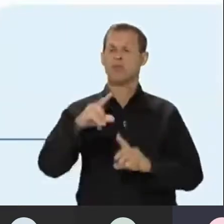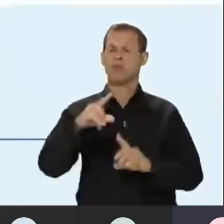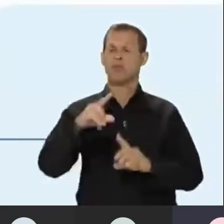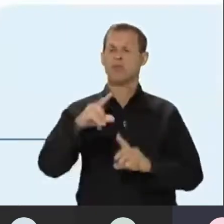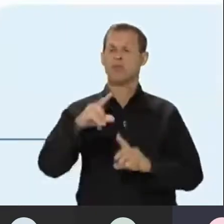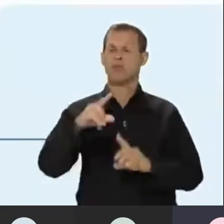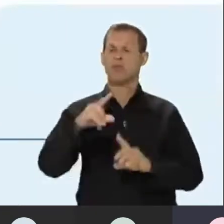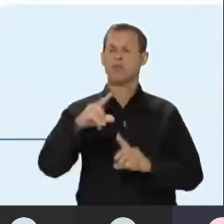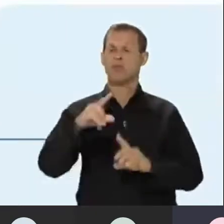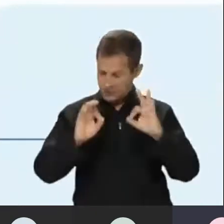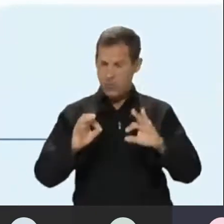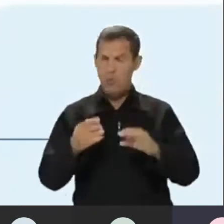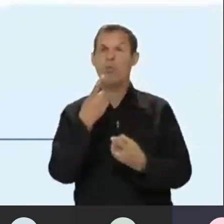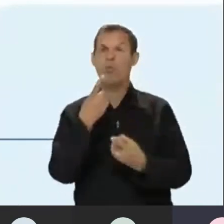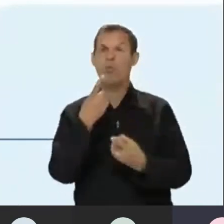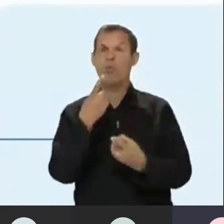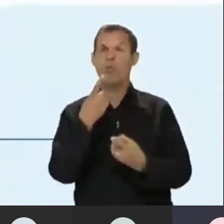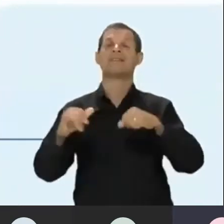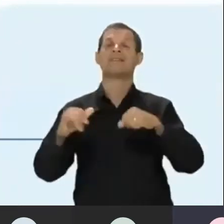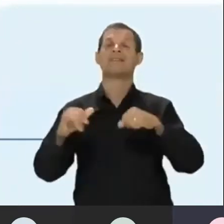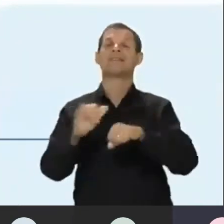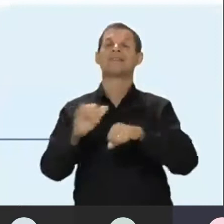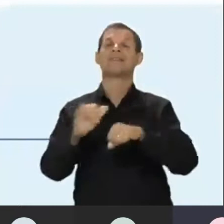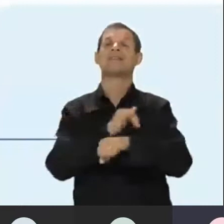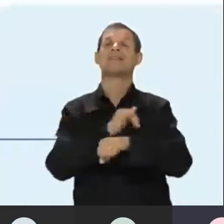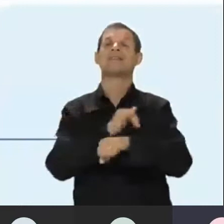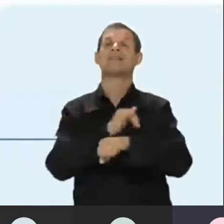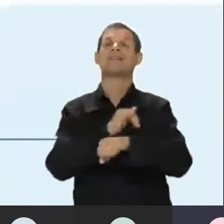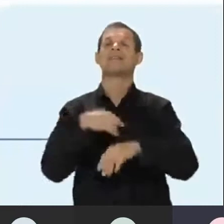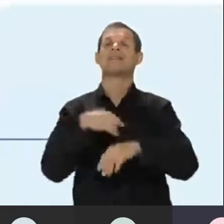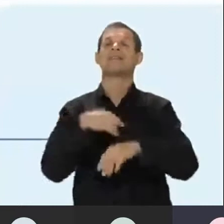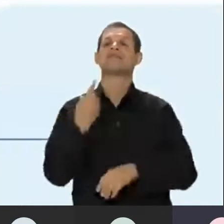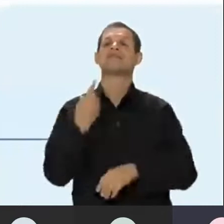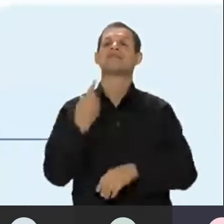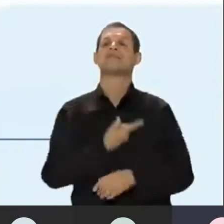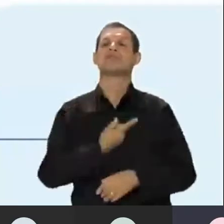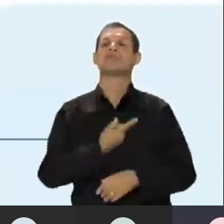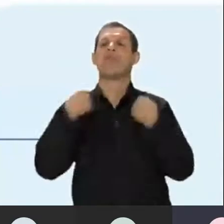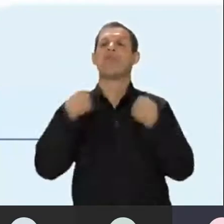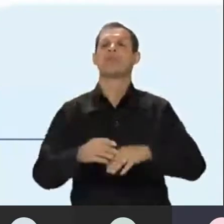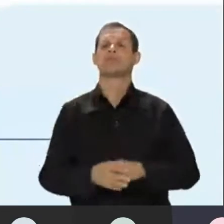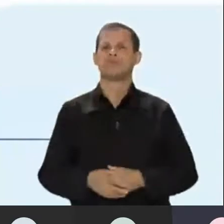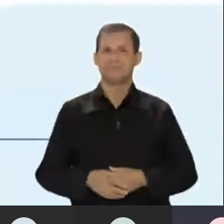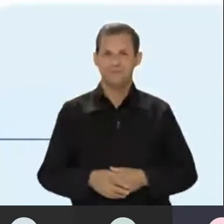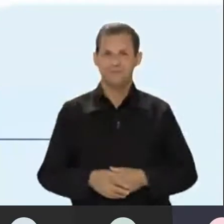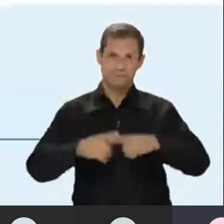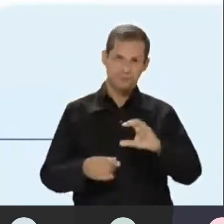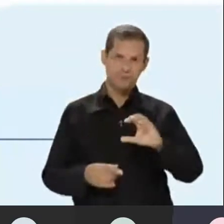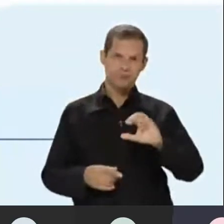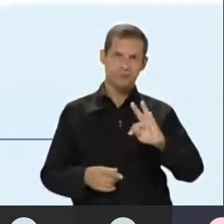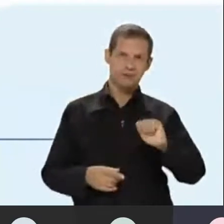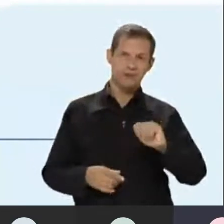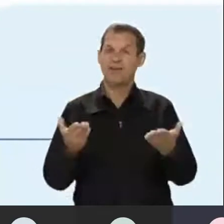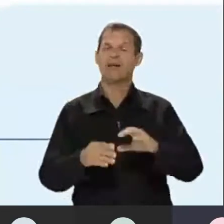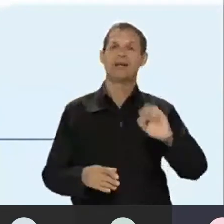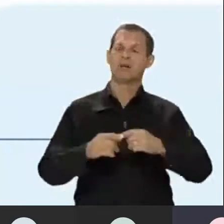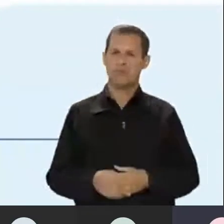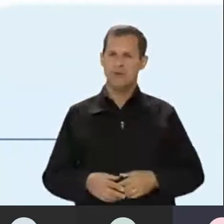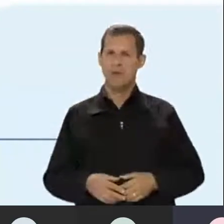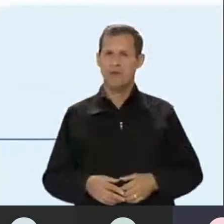vão pegar, pra gente saber quais vão ser as estratégias que nós vamos precisar. A carta que a gente vai trabalhar vai ser essa carta aqui, porque